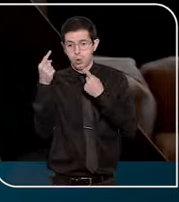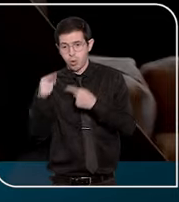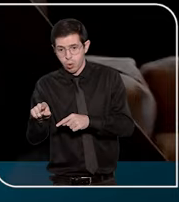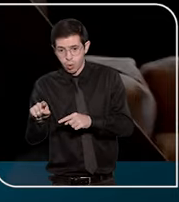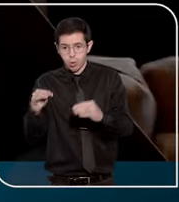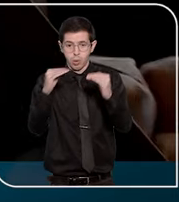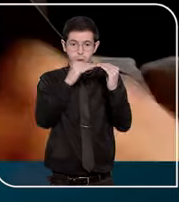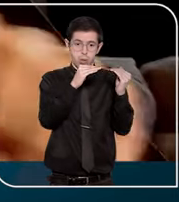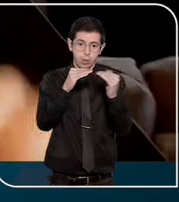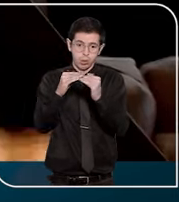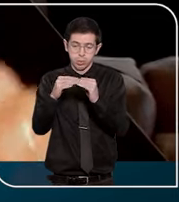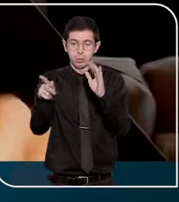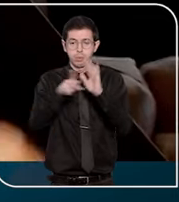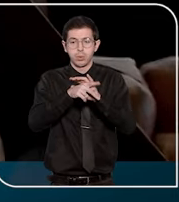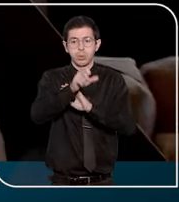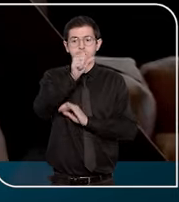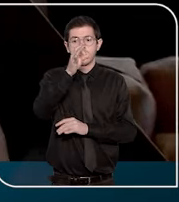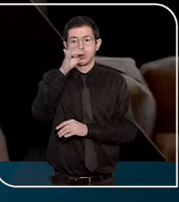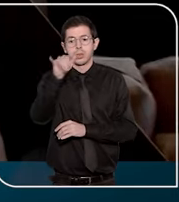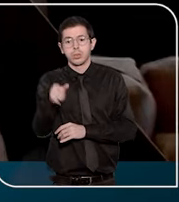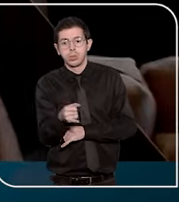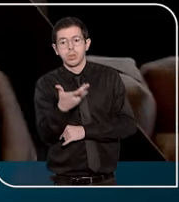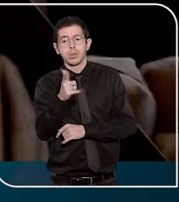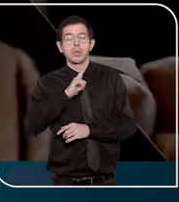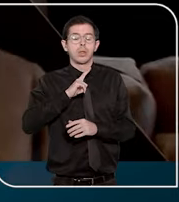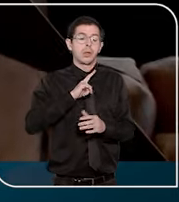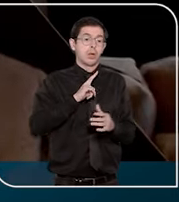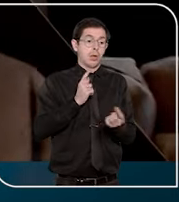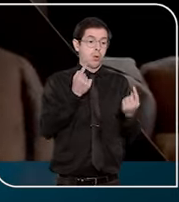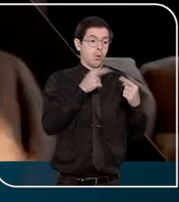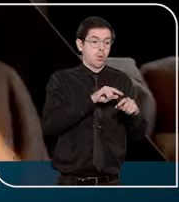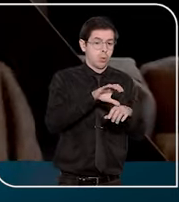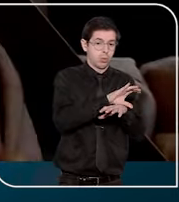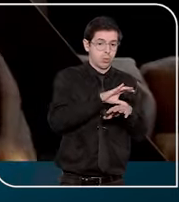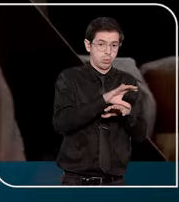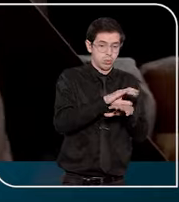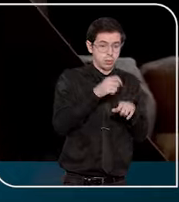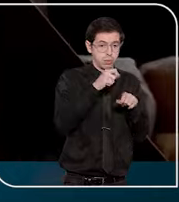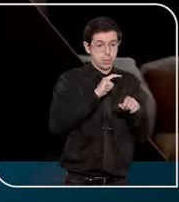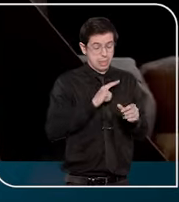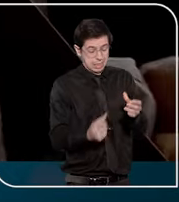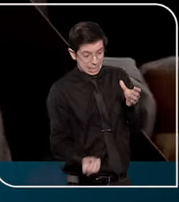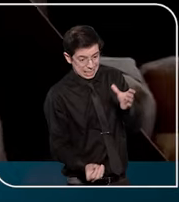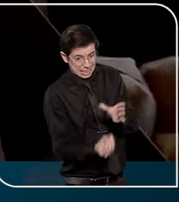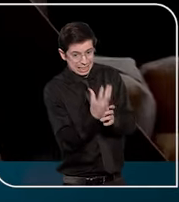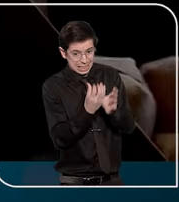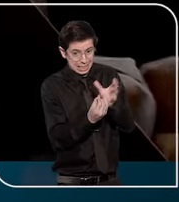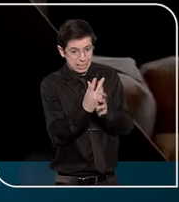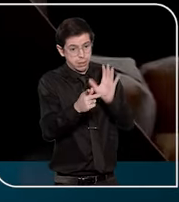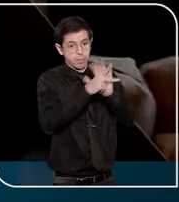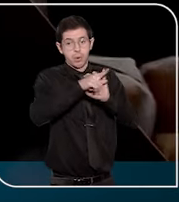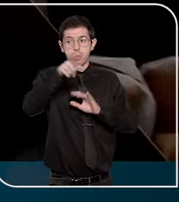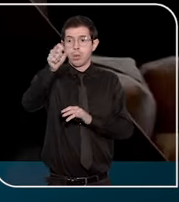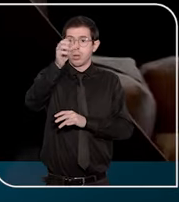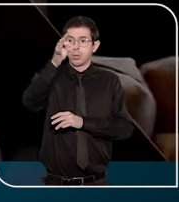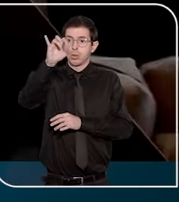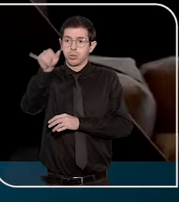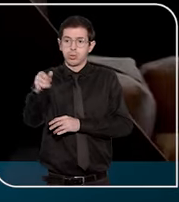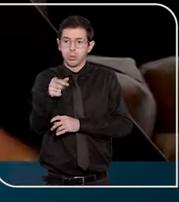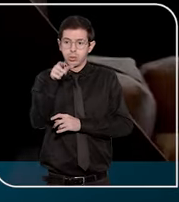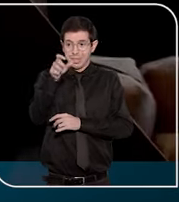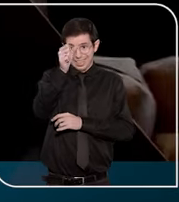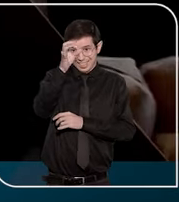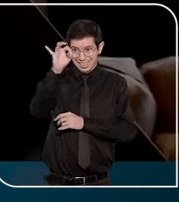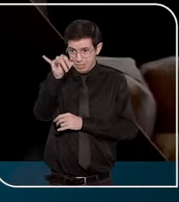do STJ. E aí a violação à Constituição teria que ter surgido no STJ. O STJ tem